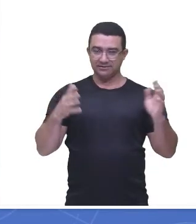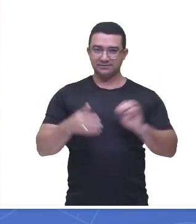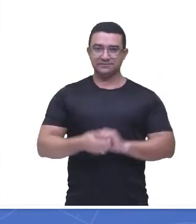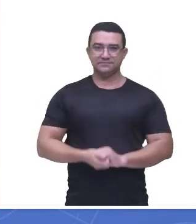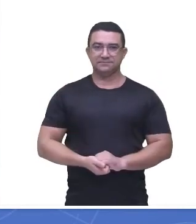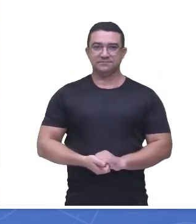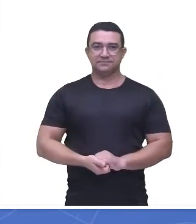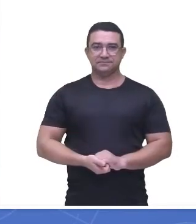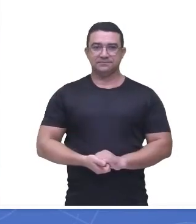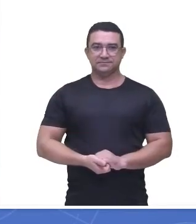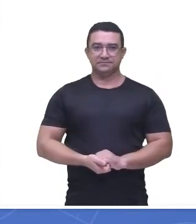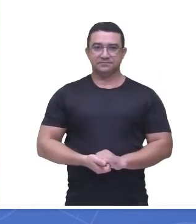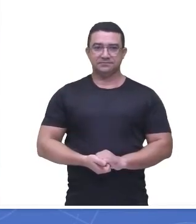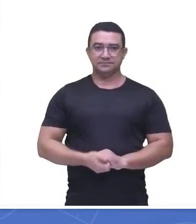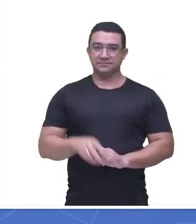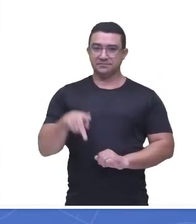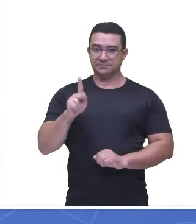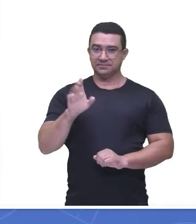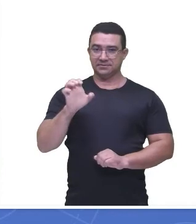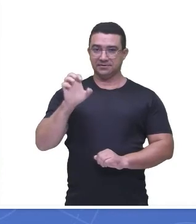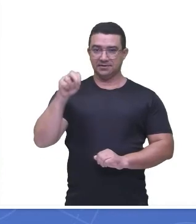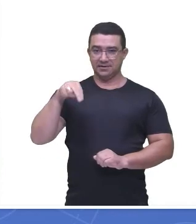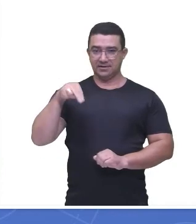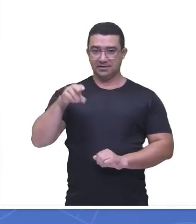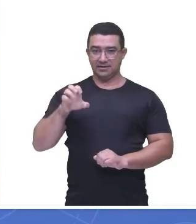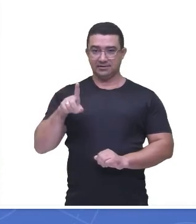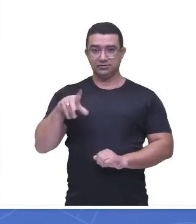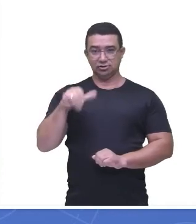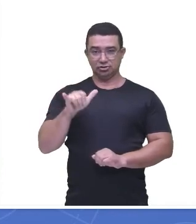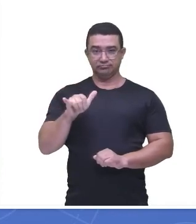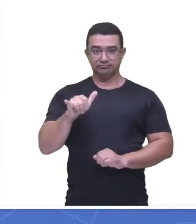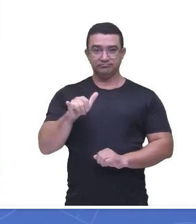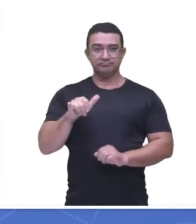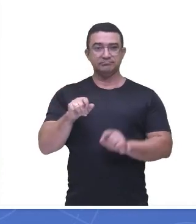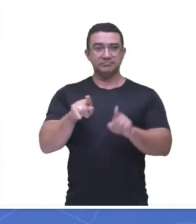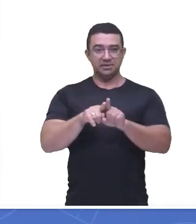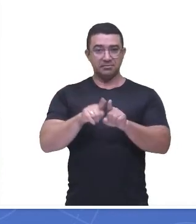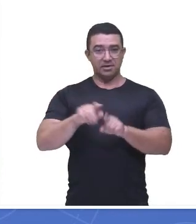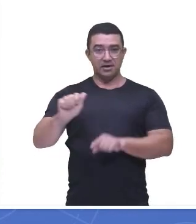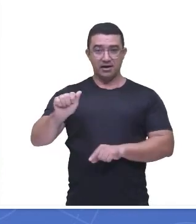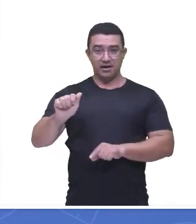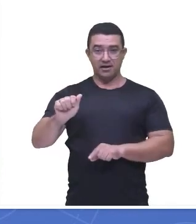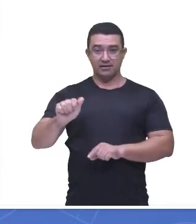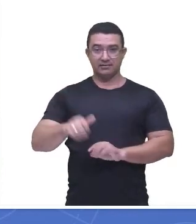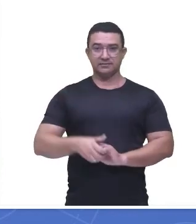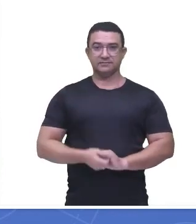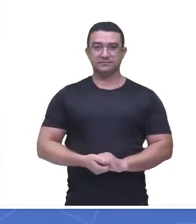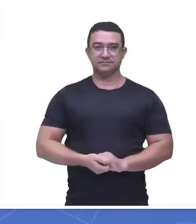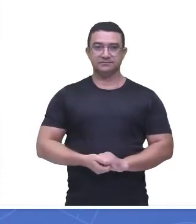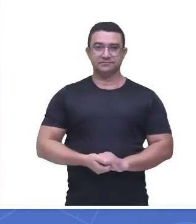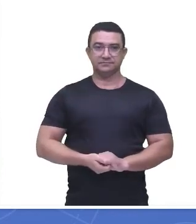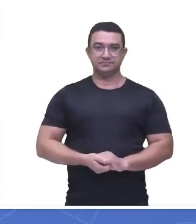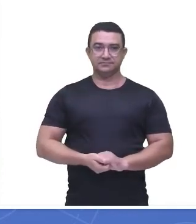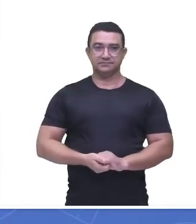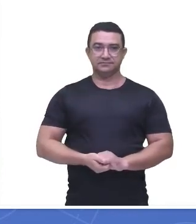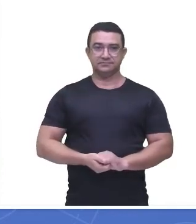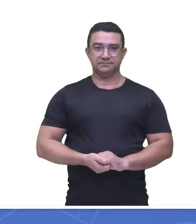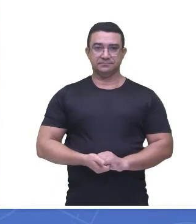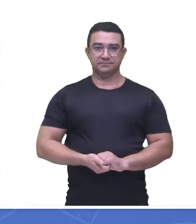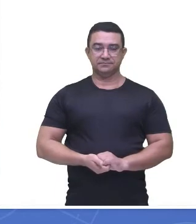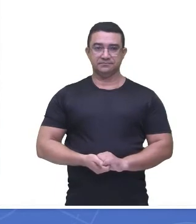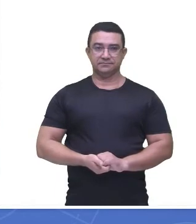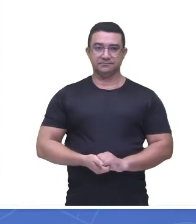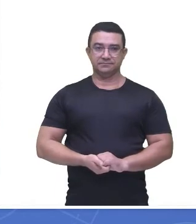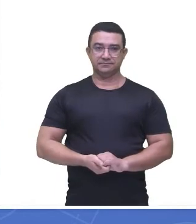colega. O Kennedy também fica com a alternativa A, lá de Careiro da Várzea, Coronel Fius, a sua